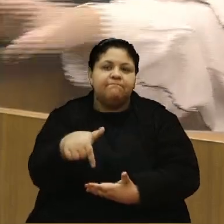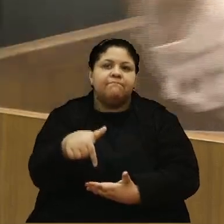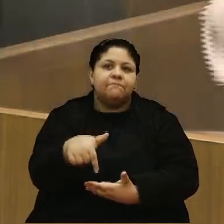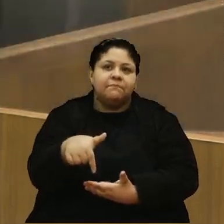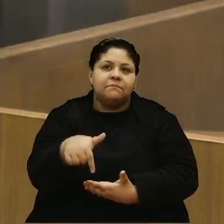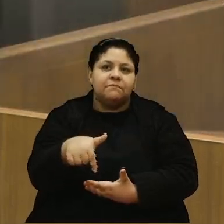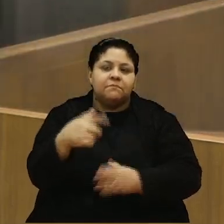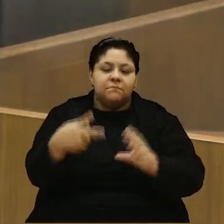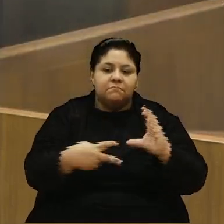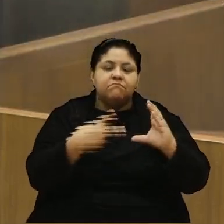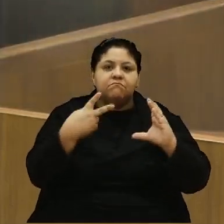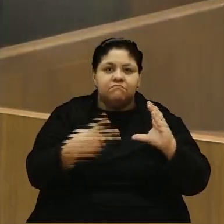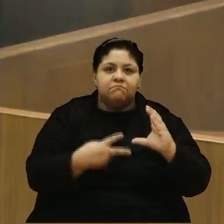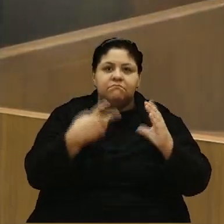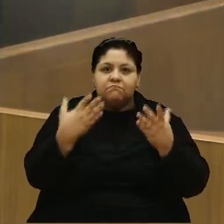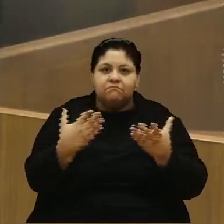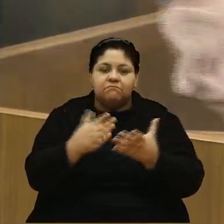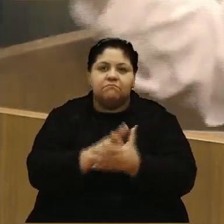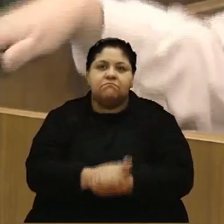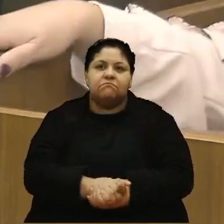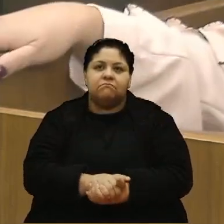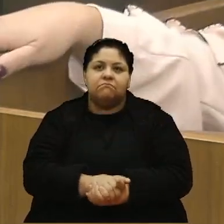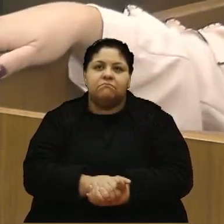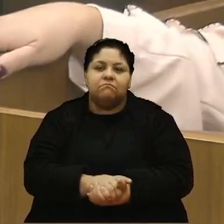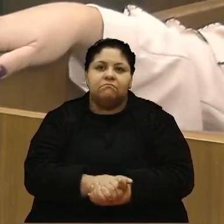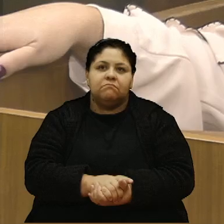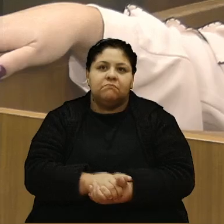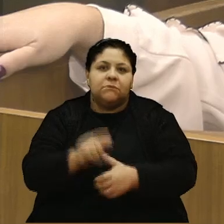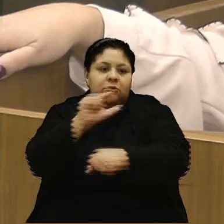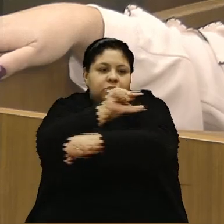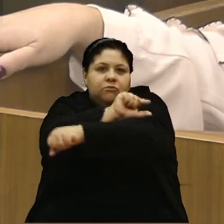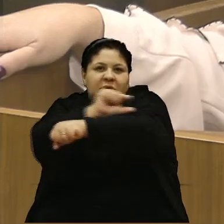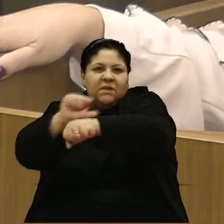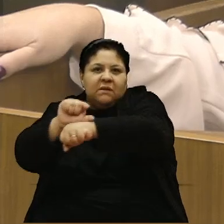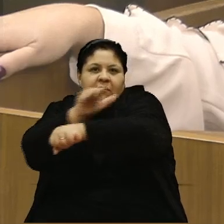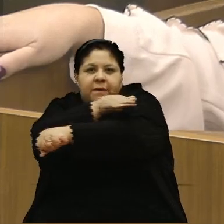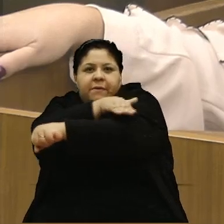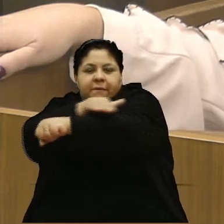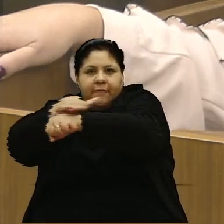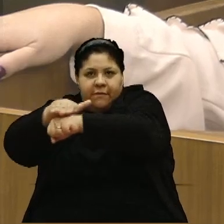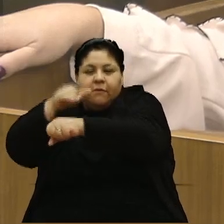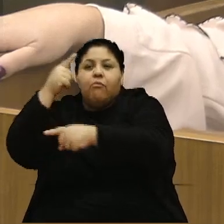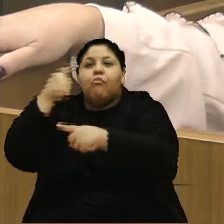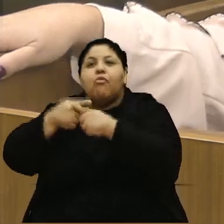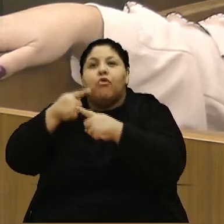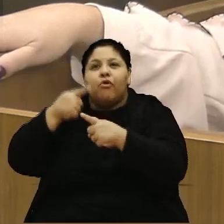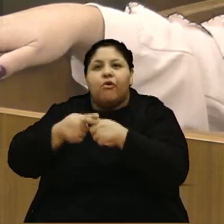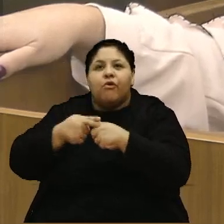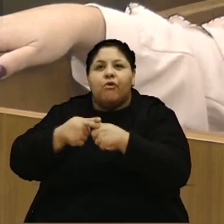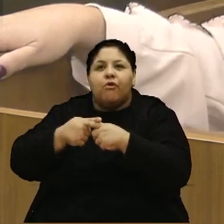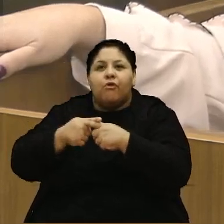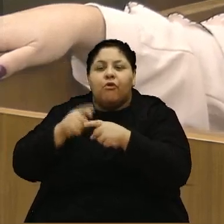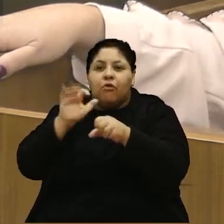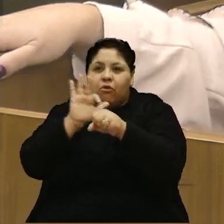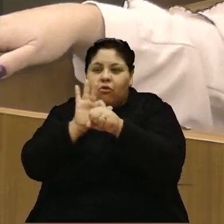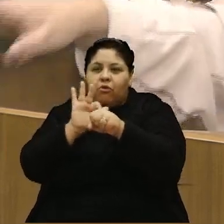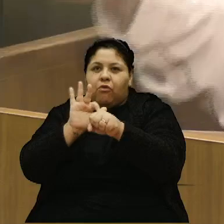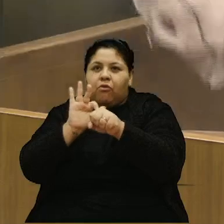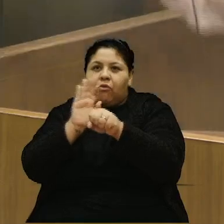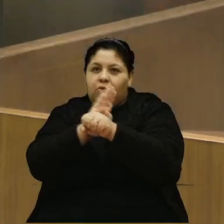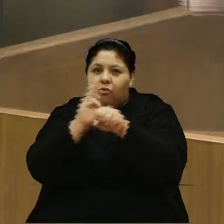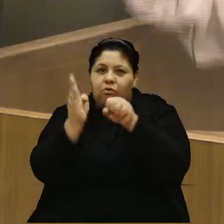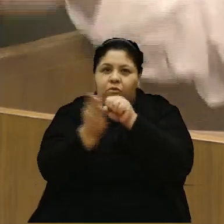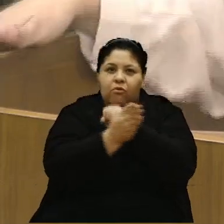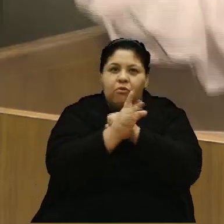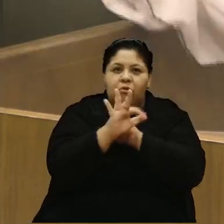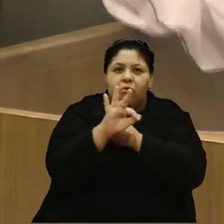na Câmara de Vereadores, a questão das camadas de asfalto, porque lá no Fátima a gente também teve, na Amadeu Rossi,